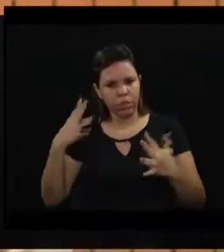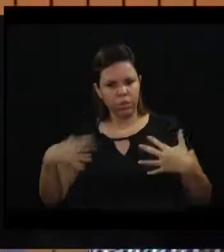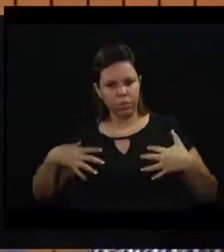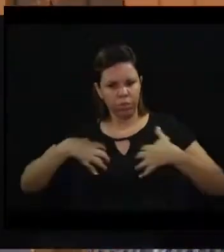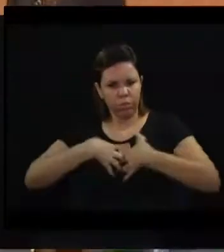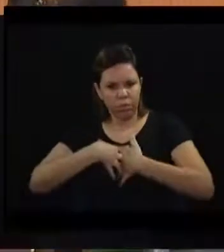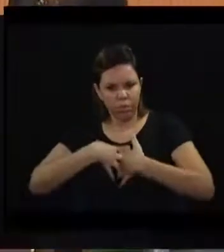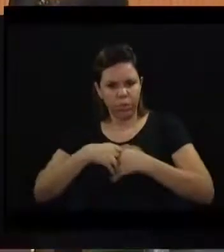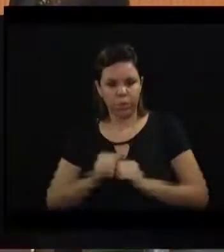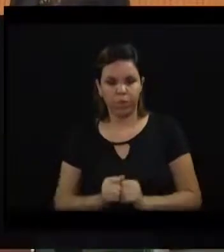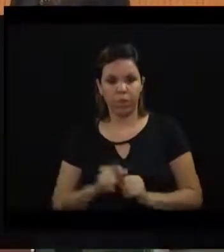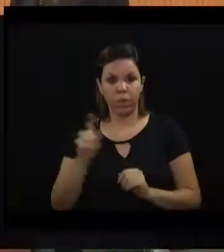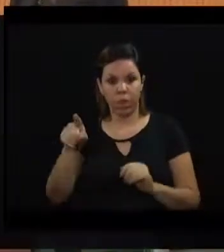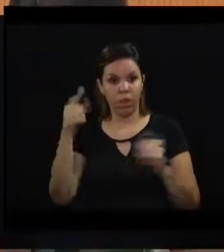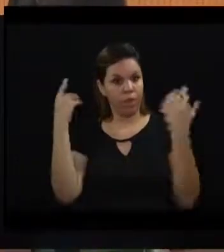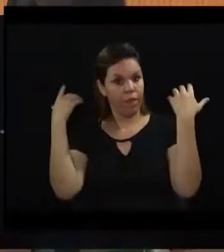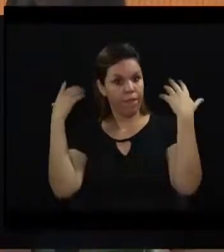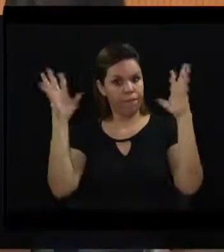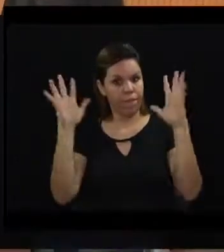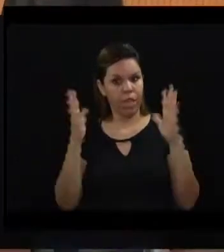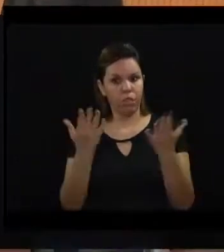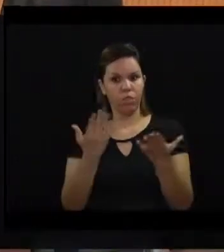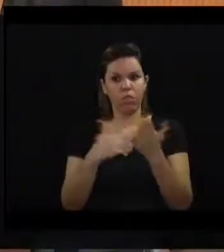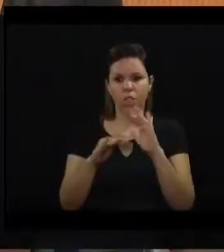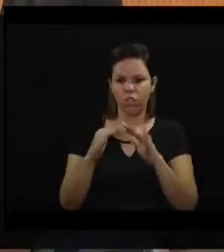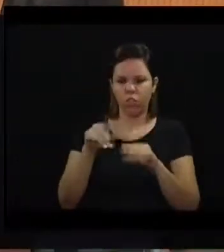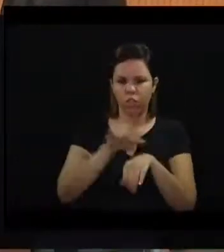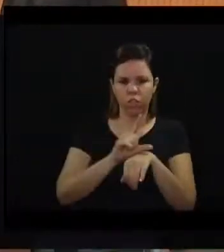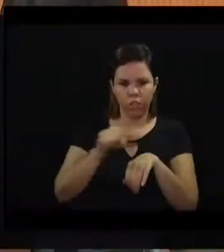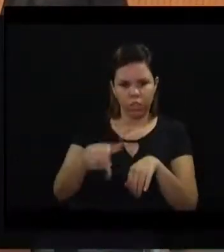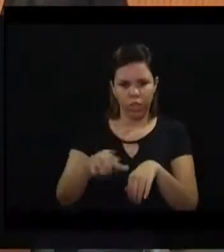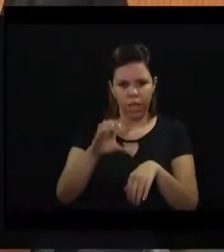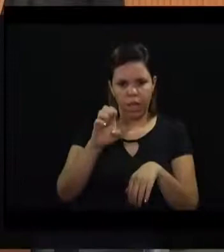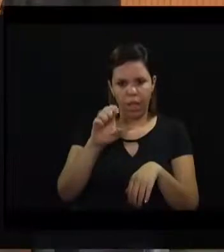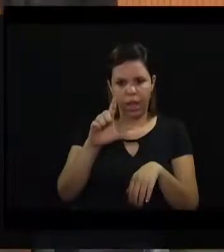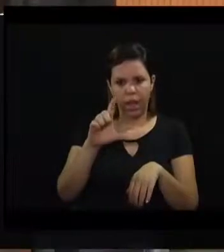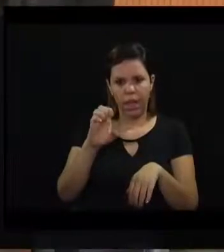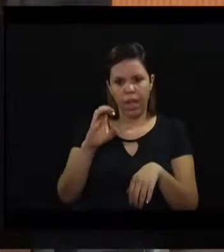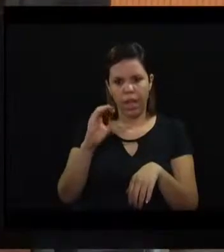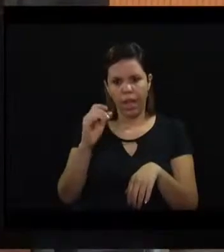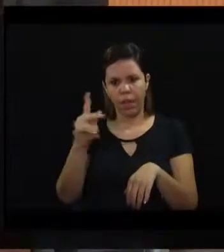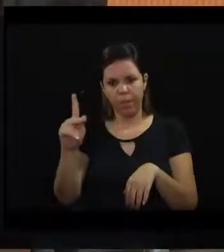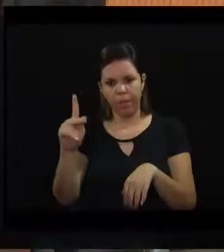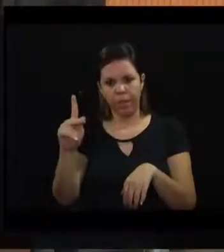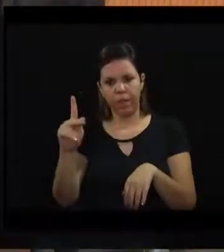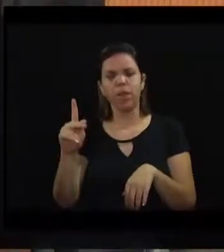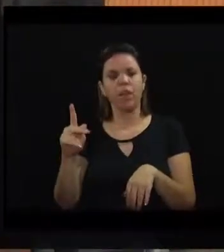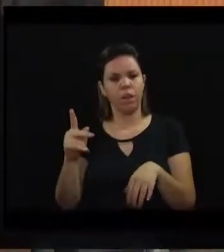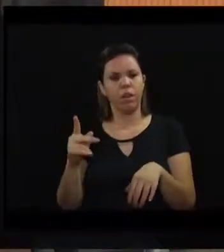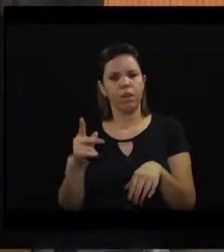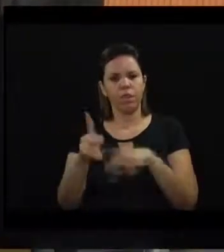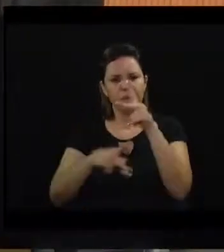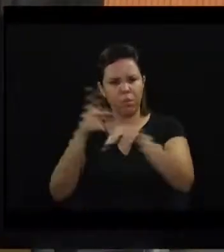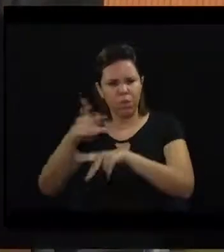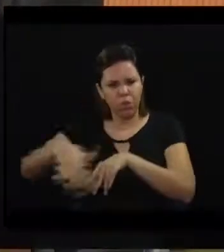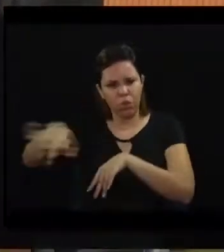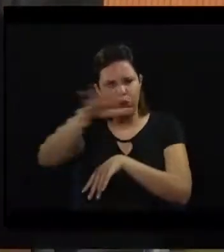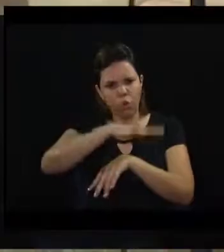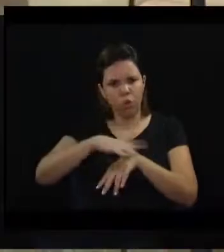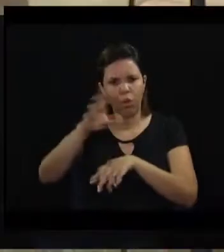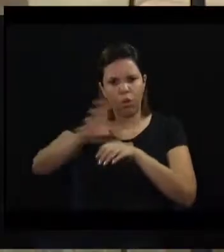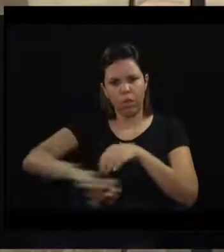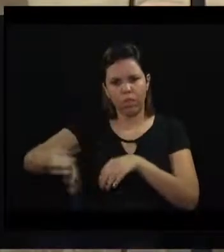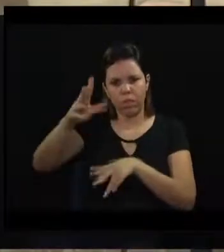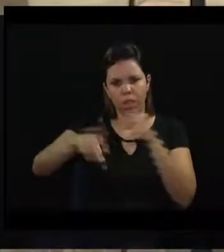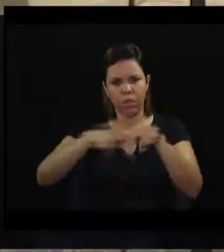autista. O evento, promovido pela Escola do Legislativo, a Elecamp, contou com a presença da população e de parlamentares da casa.